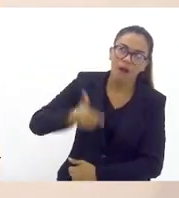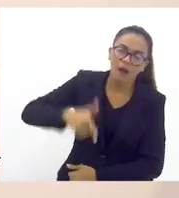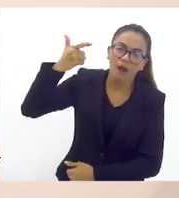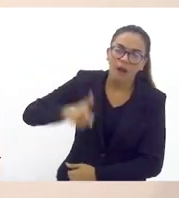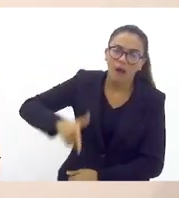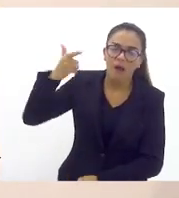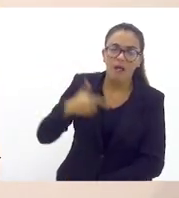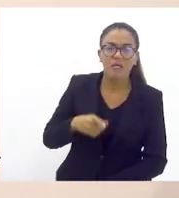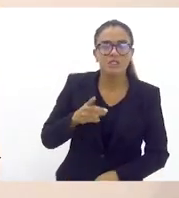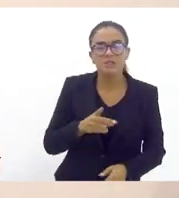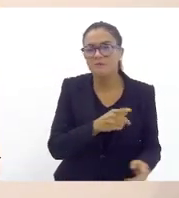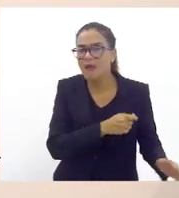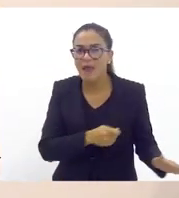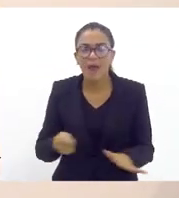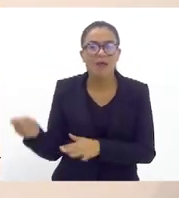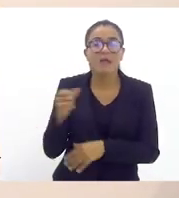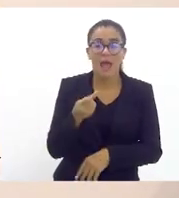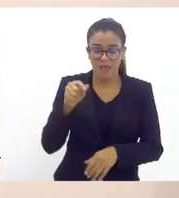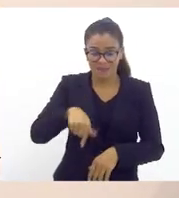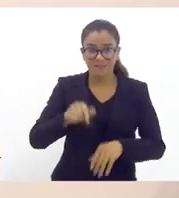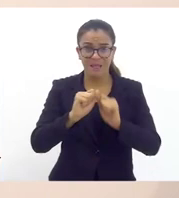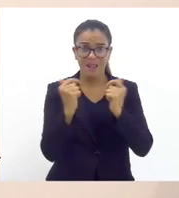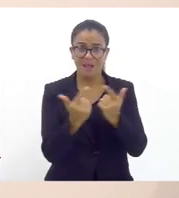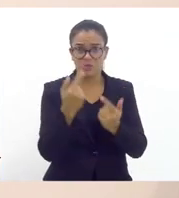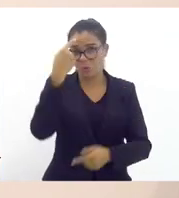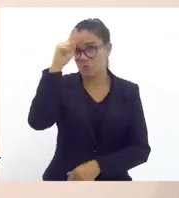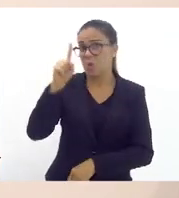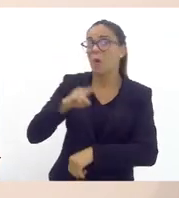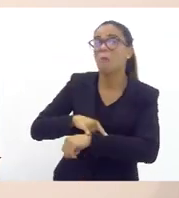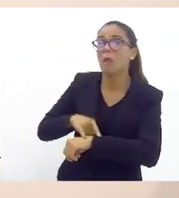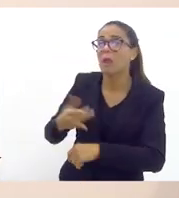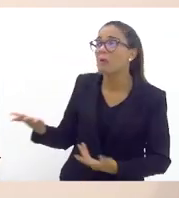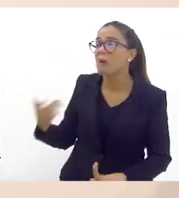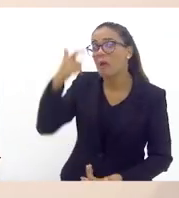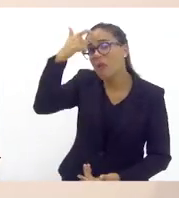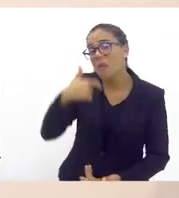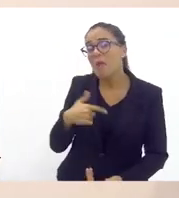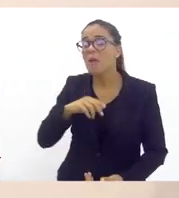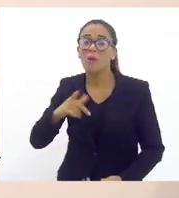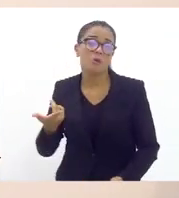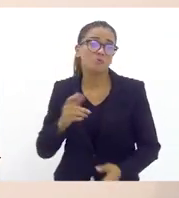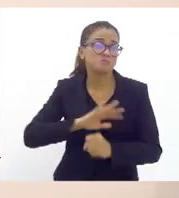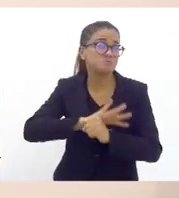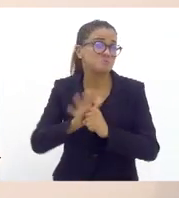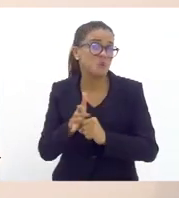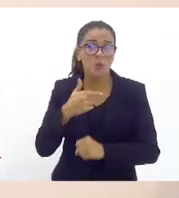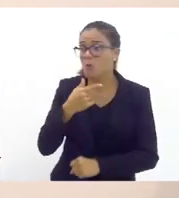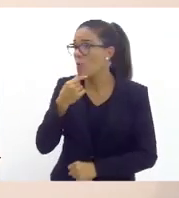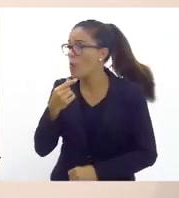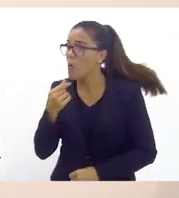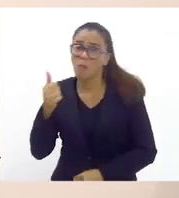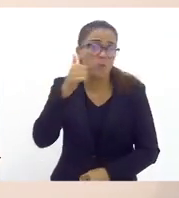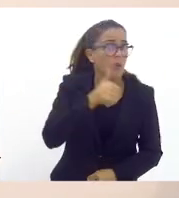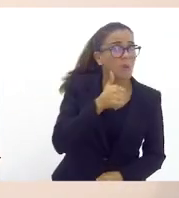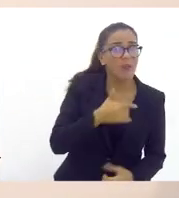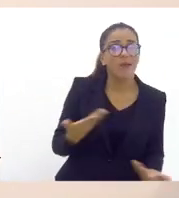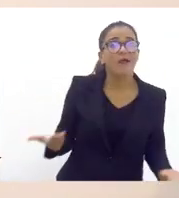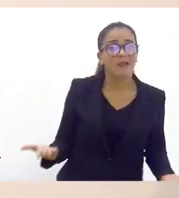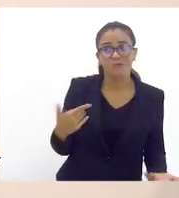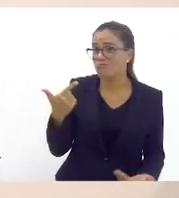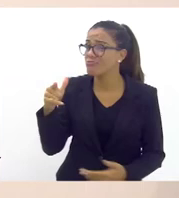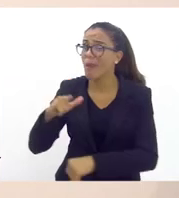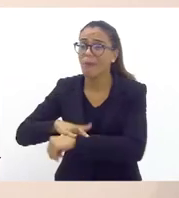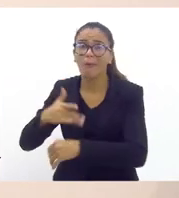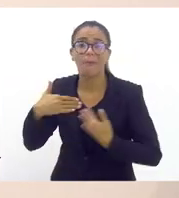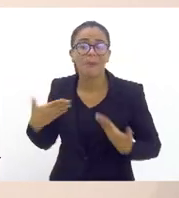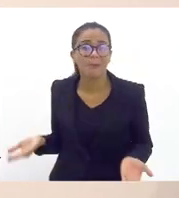gente passa por situações, por exemplo, na Alerj, eu não sei em qual banheiro ir. Eu sou uma pessoa não binária. Eu não sou um homem, eu não sou uma mulher. Não tenho um banheiro